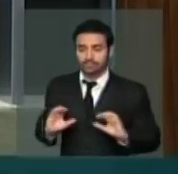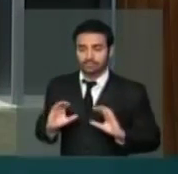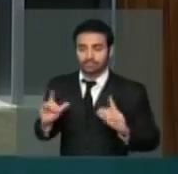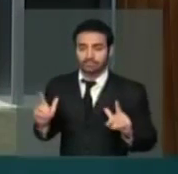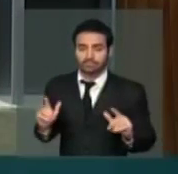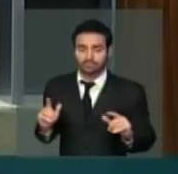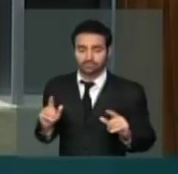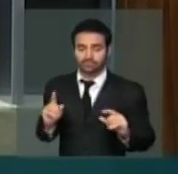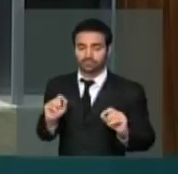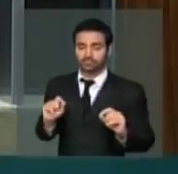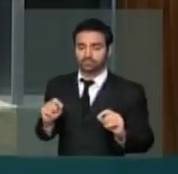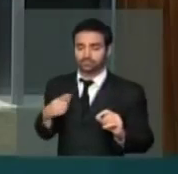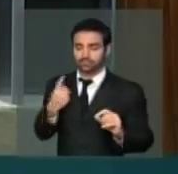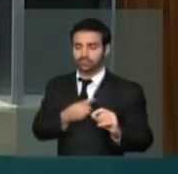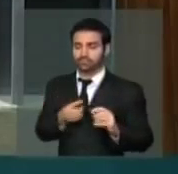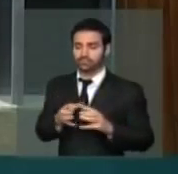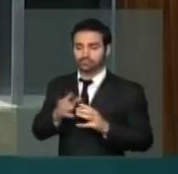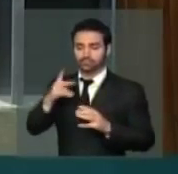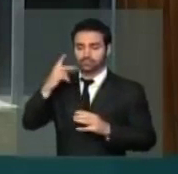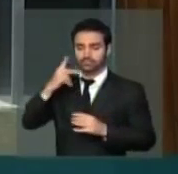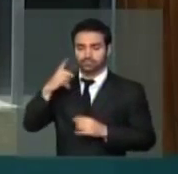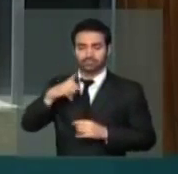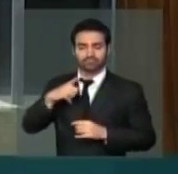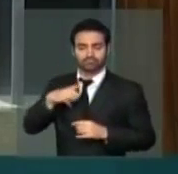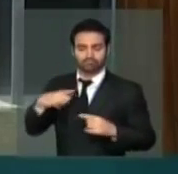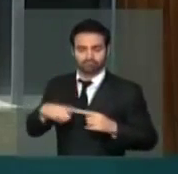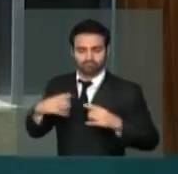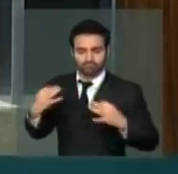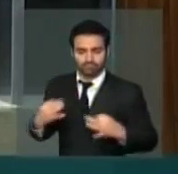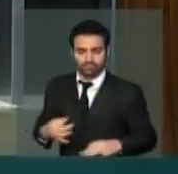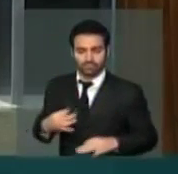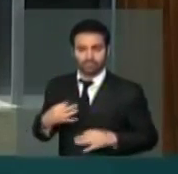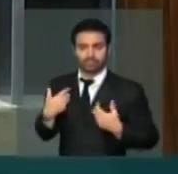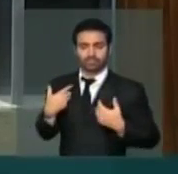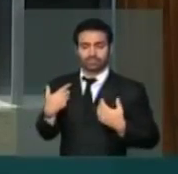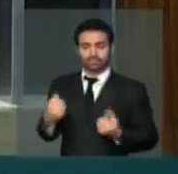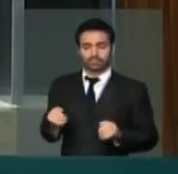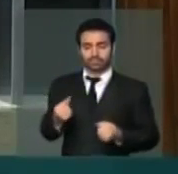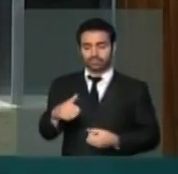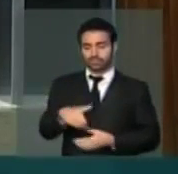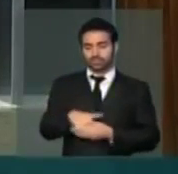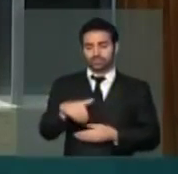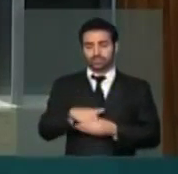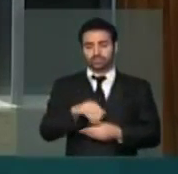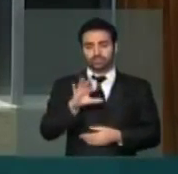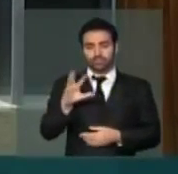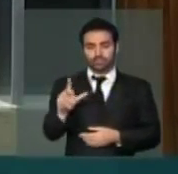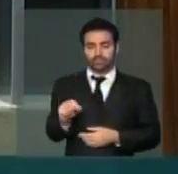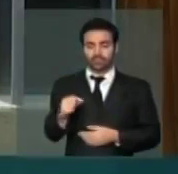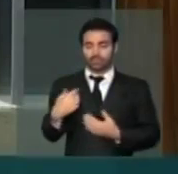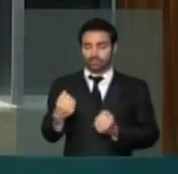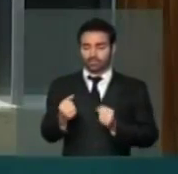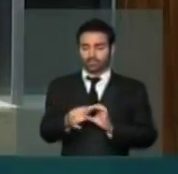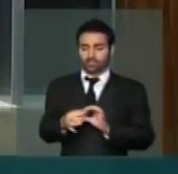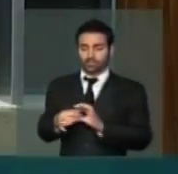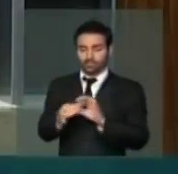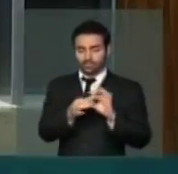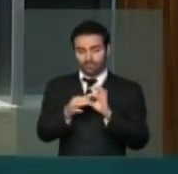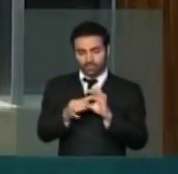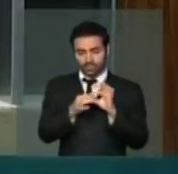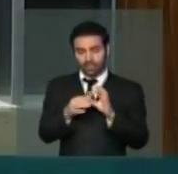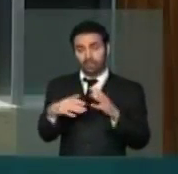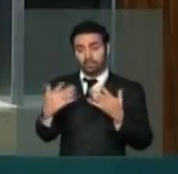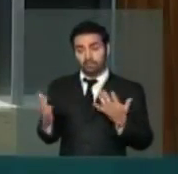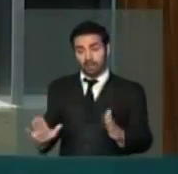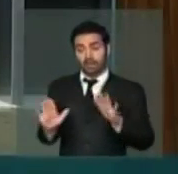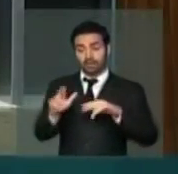que o nosso partido está coeso, nós deveremos votar todos unidos, mas para isso